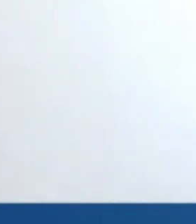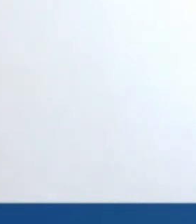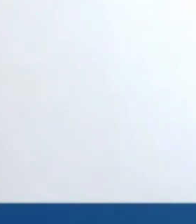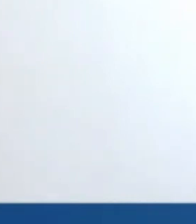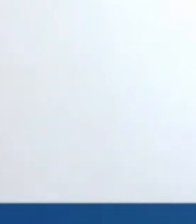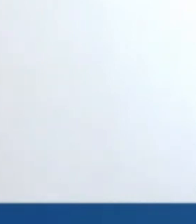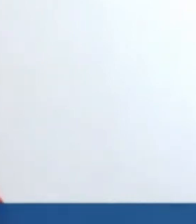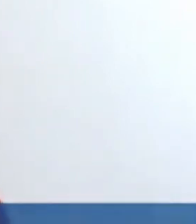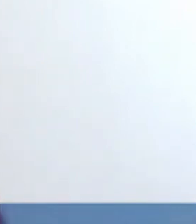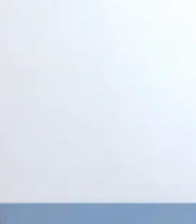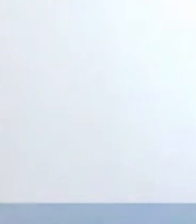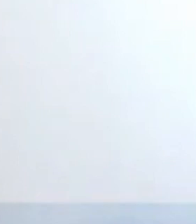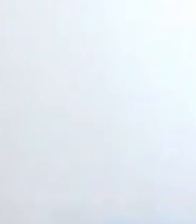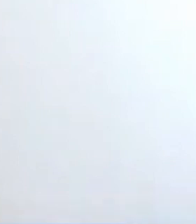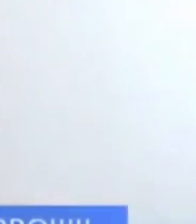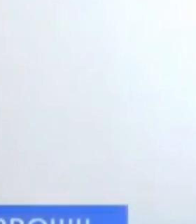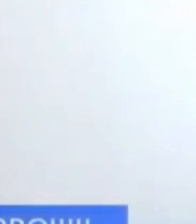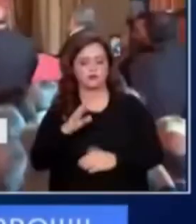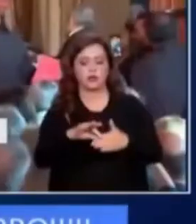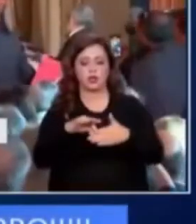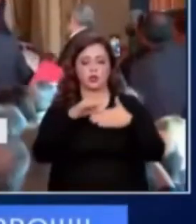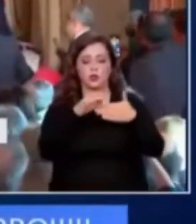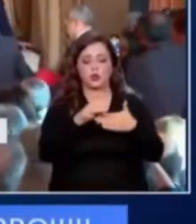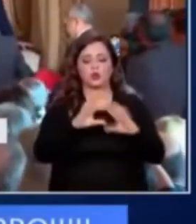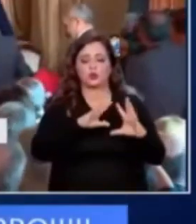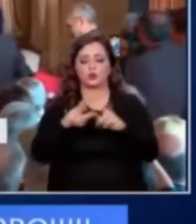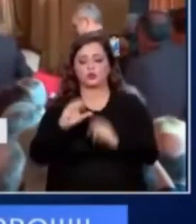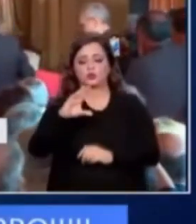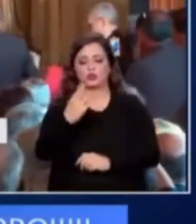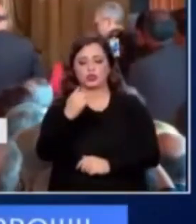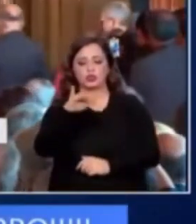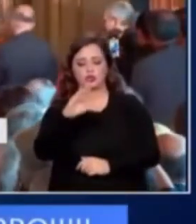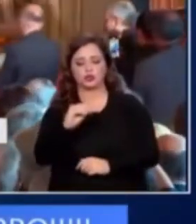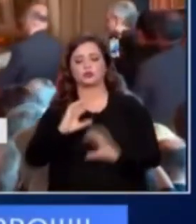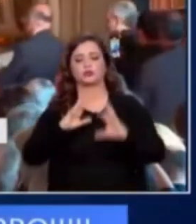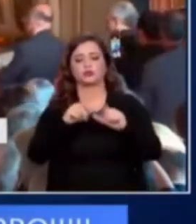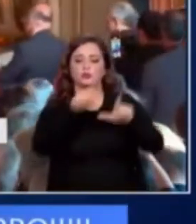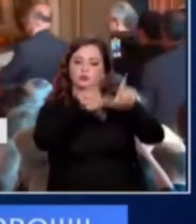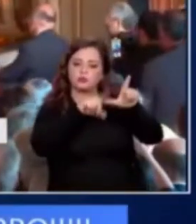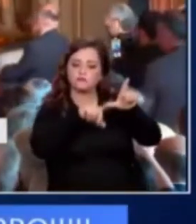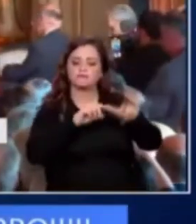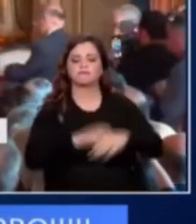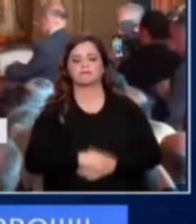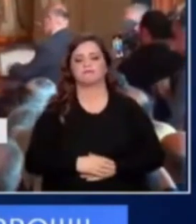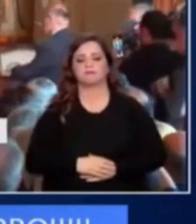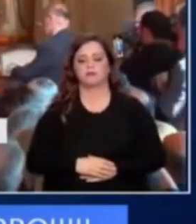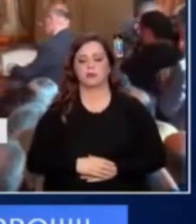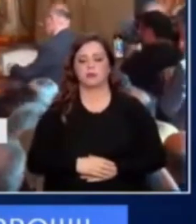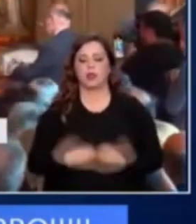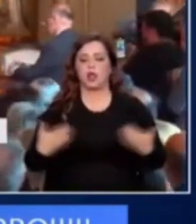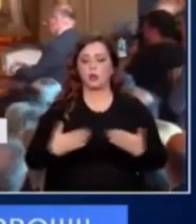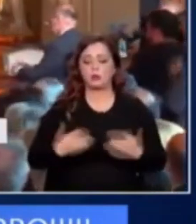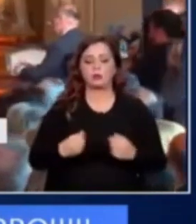das autoridades portuguesas e do Lula, foi o discurso do Chico, aquele primor de síntese